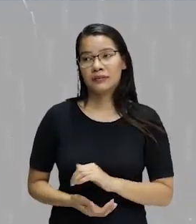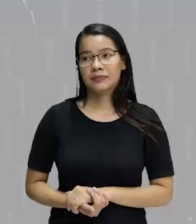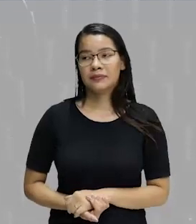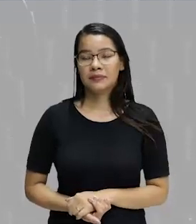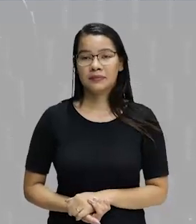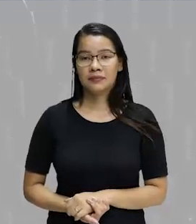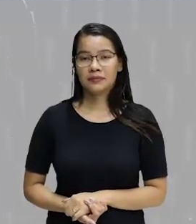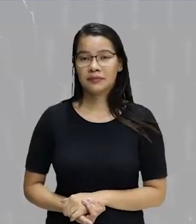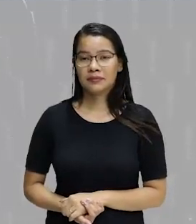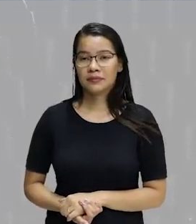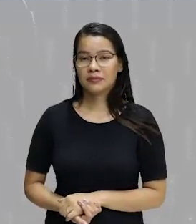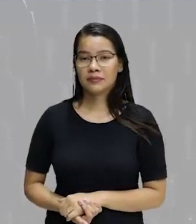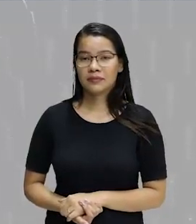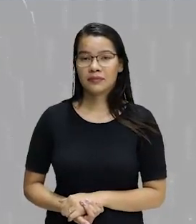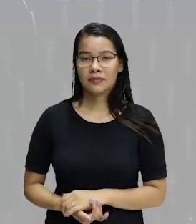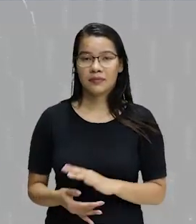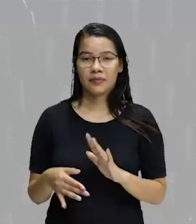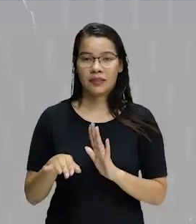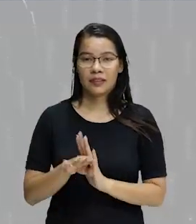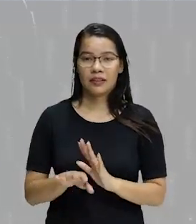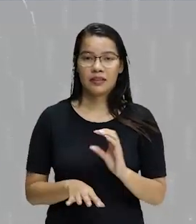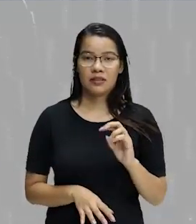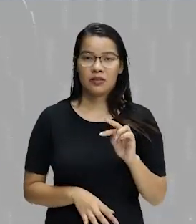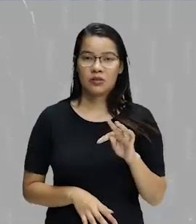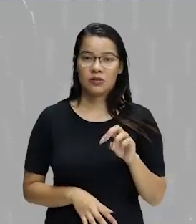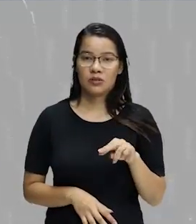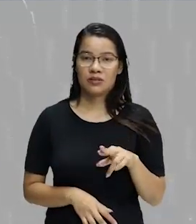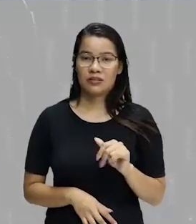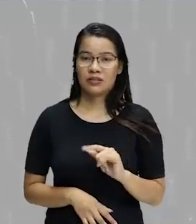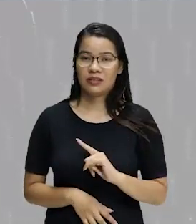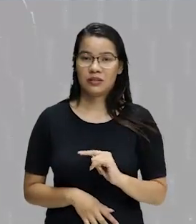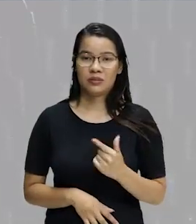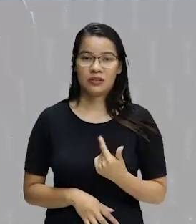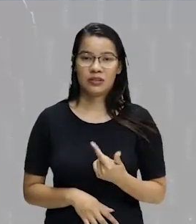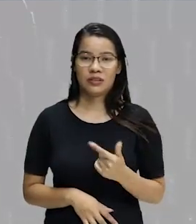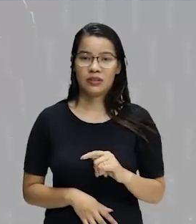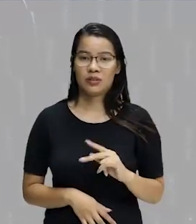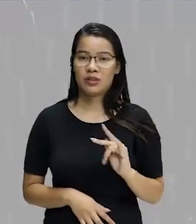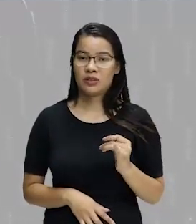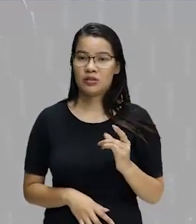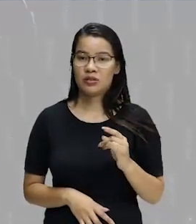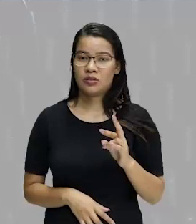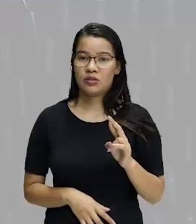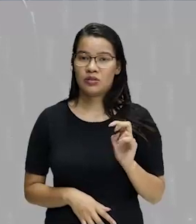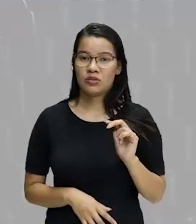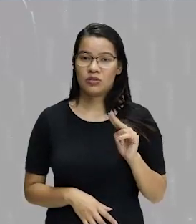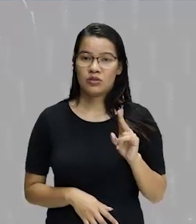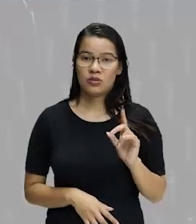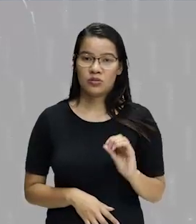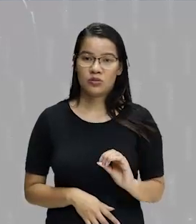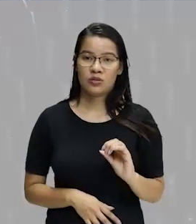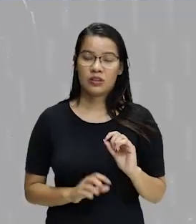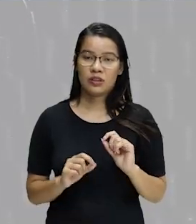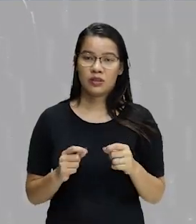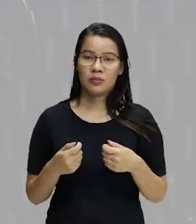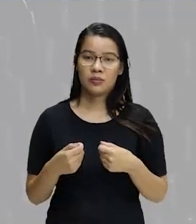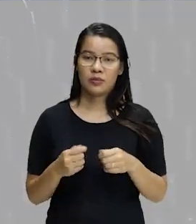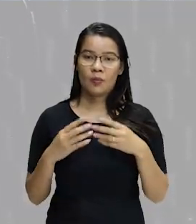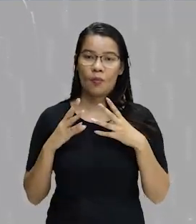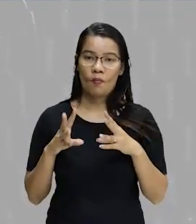aqui, chegando na cetona, eu não tenho hidrogênios, que possam